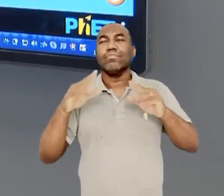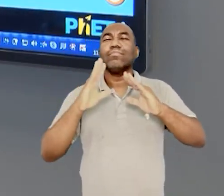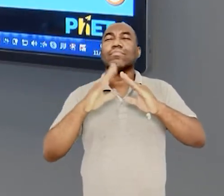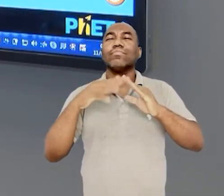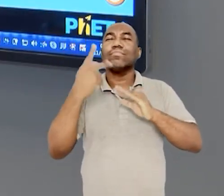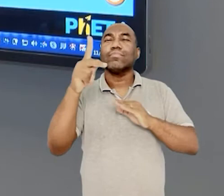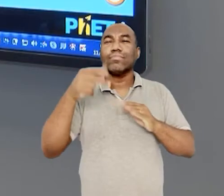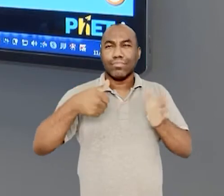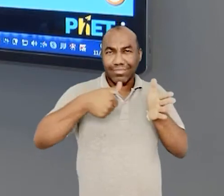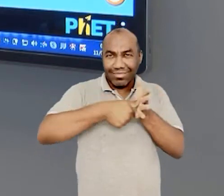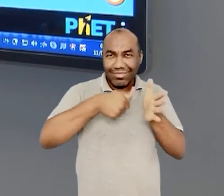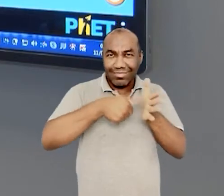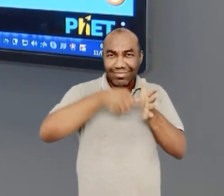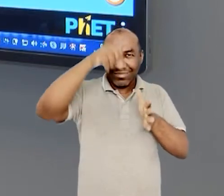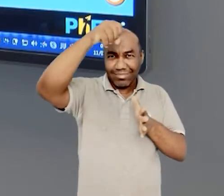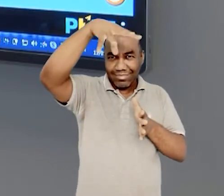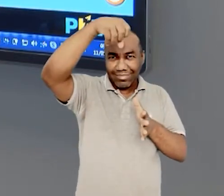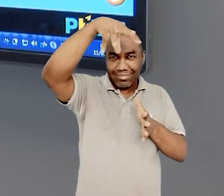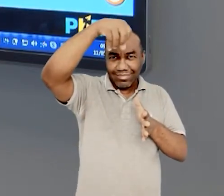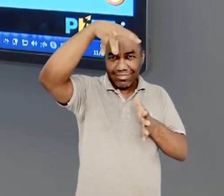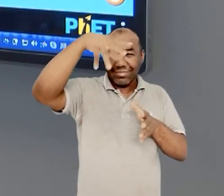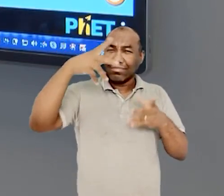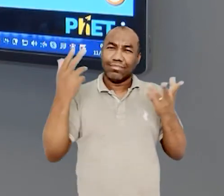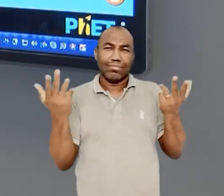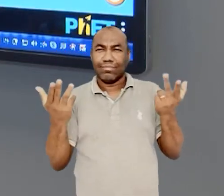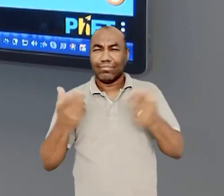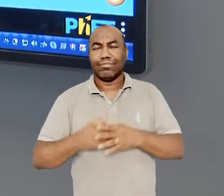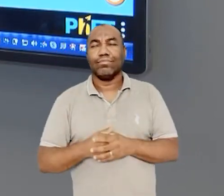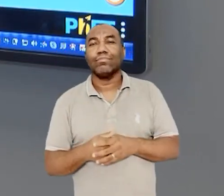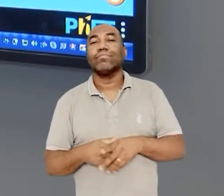sua casa, né? Basta clicar aqui,